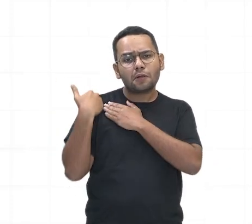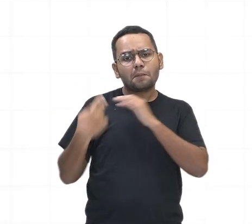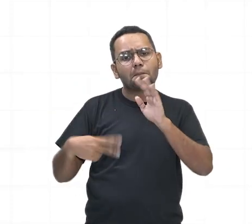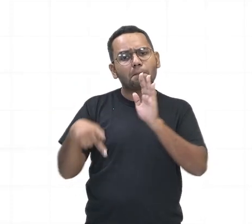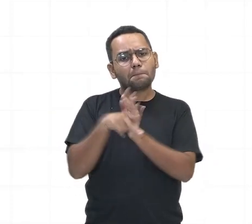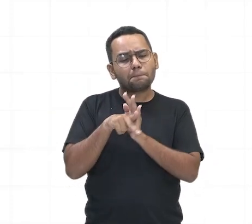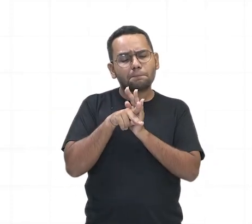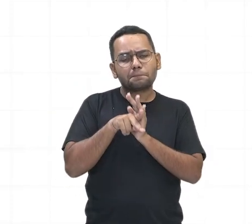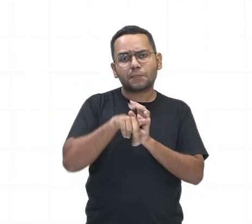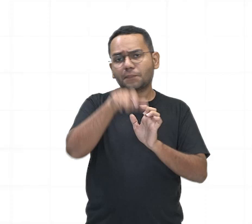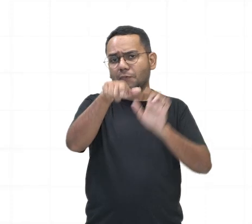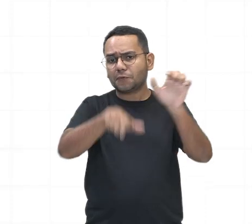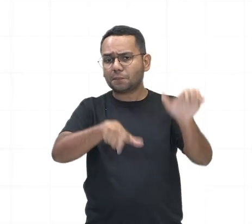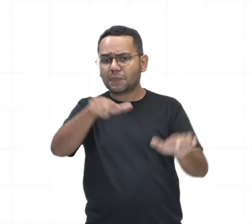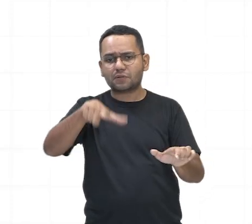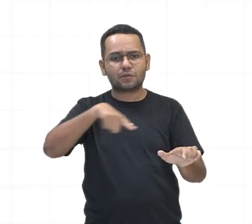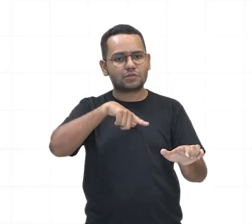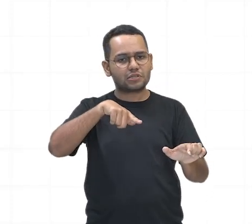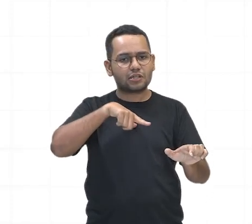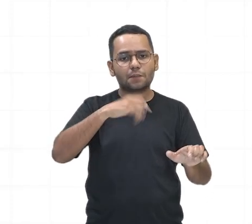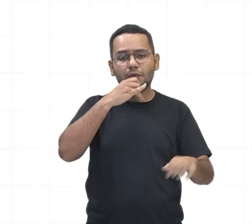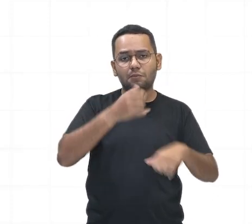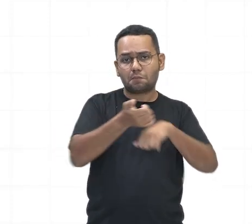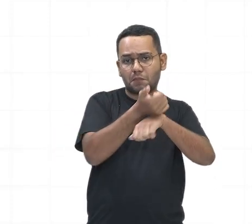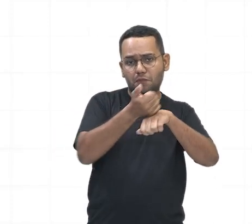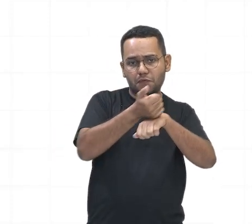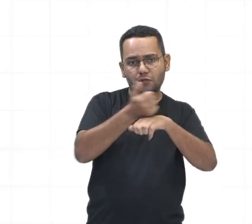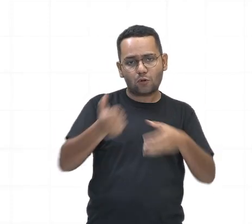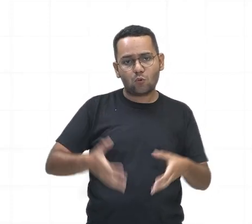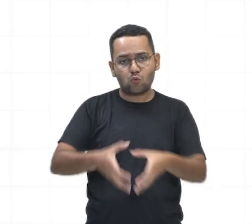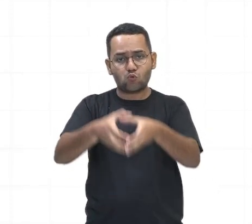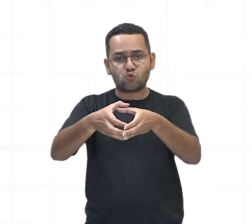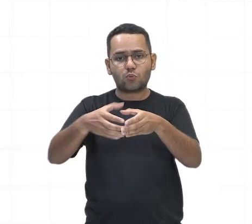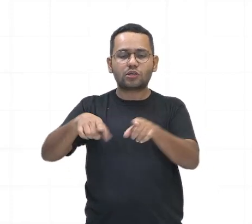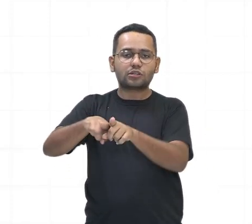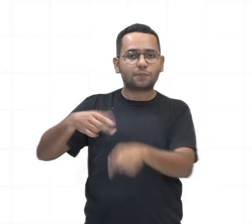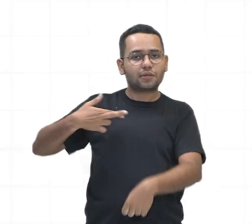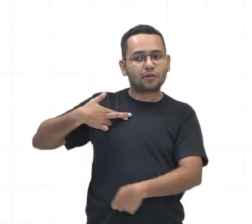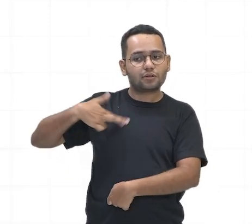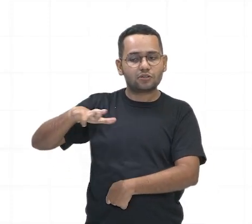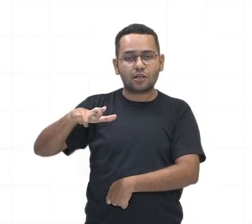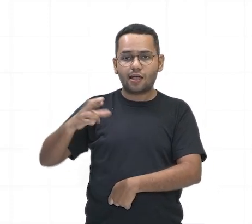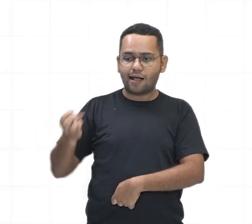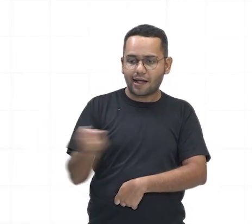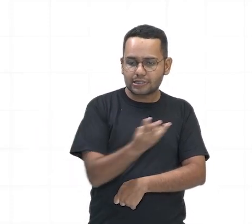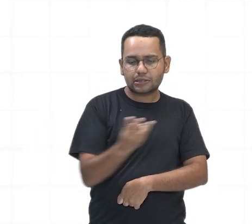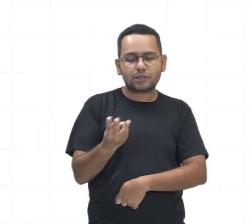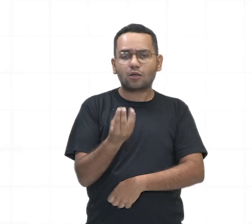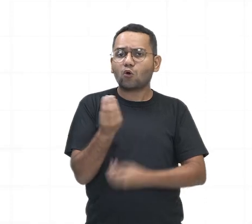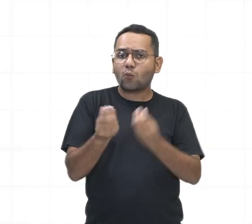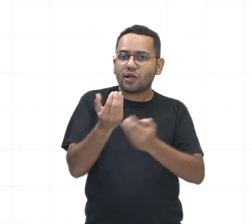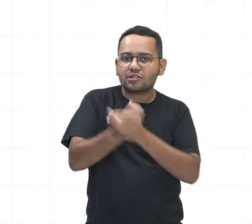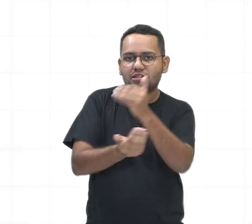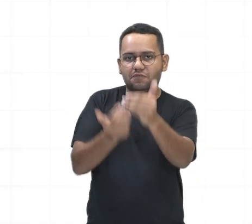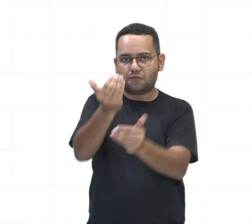pessoal, profissional, coletiva e religiosa estão